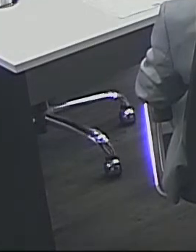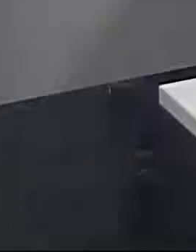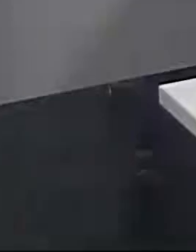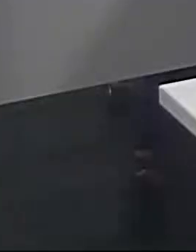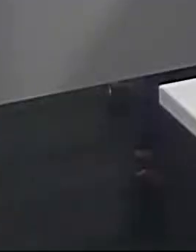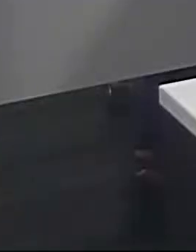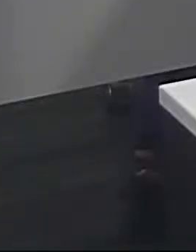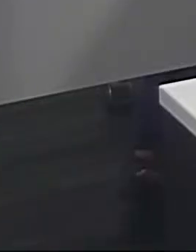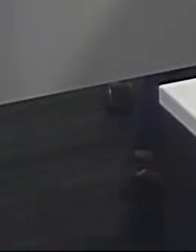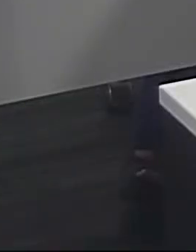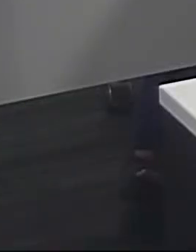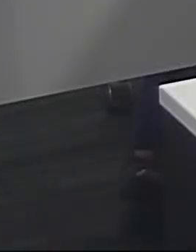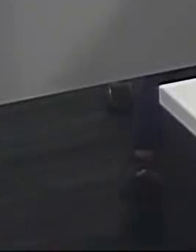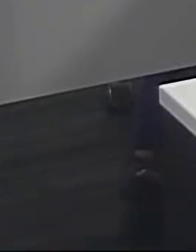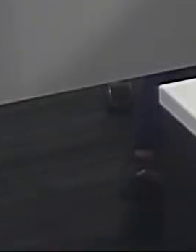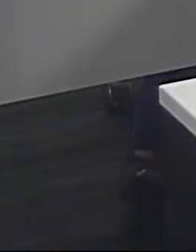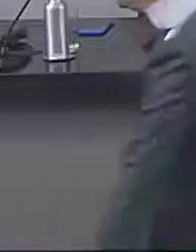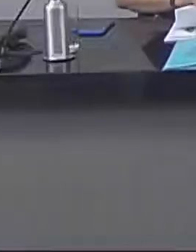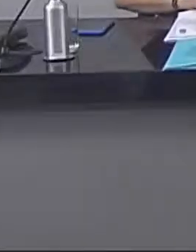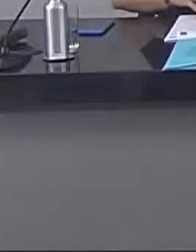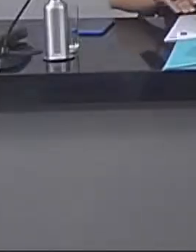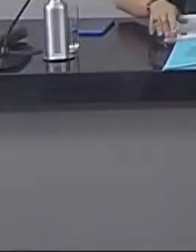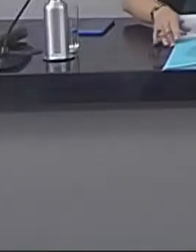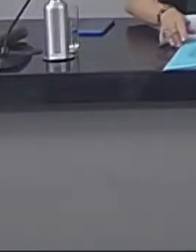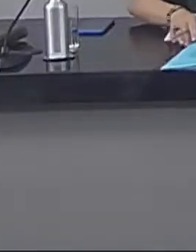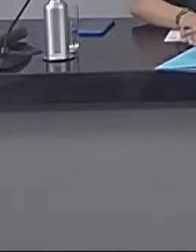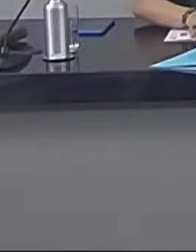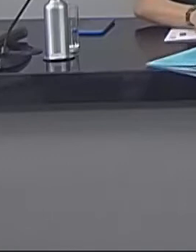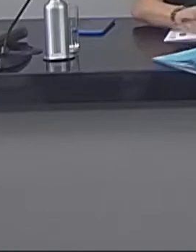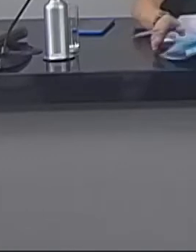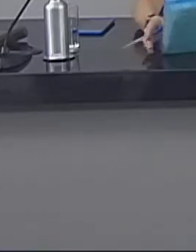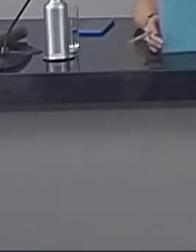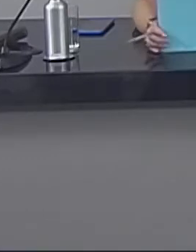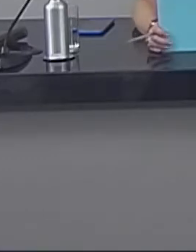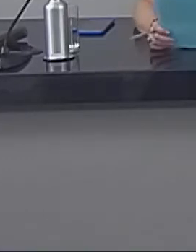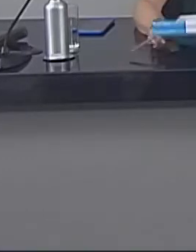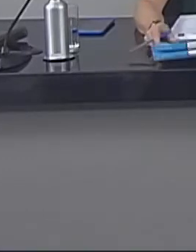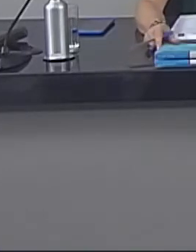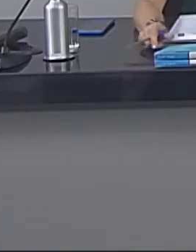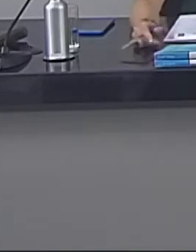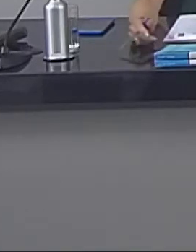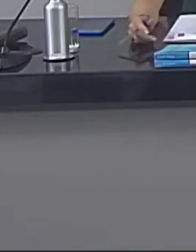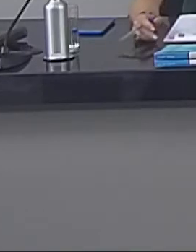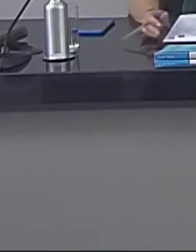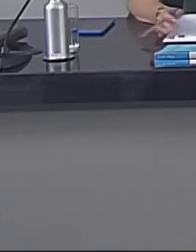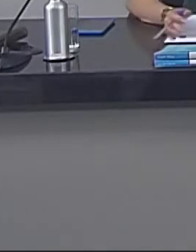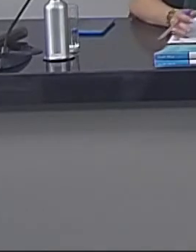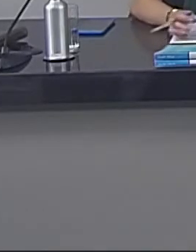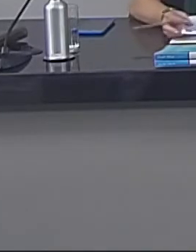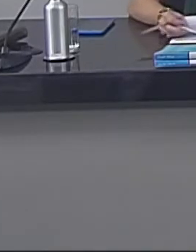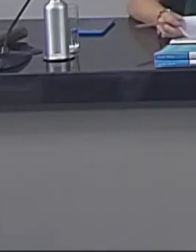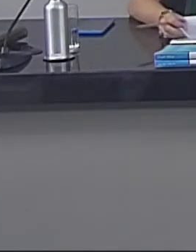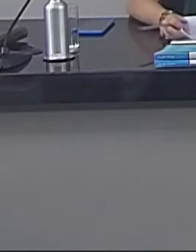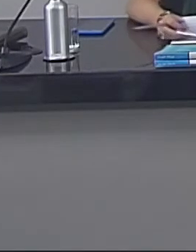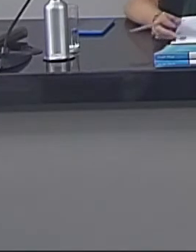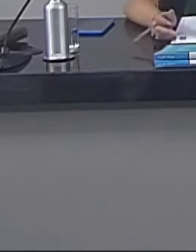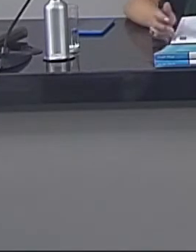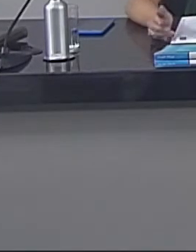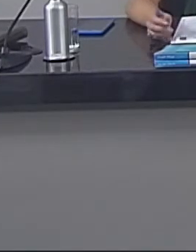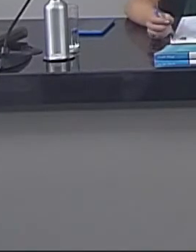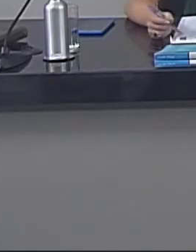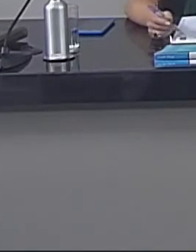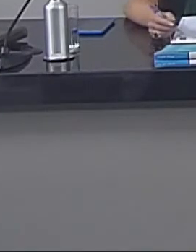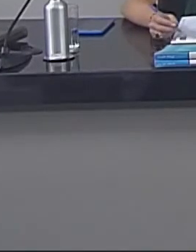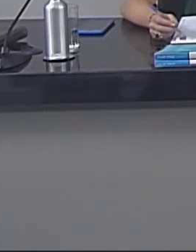aberta, não há necessidade da leitura novamente. Então, as comissões ficaram constituídas da seguinte forma, em